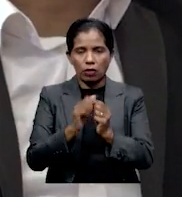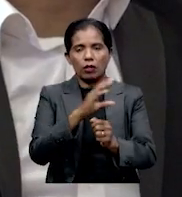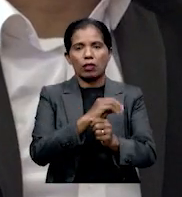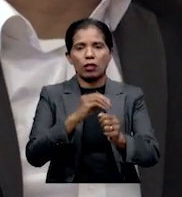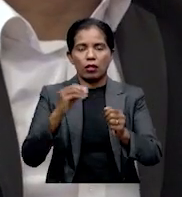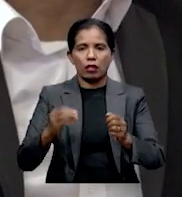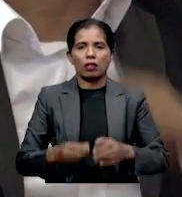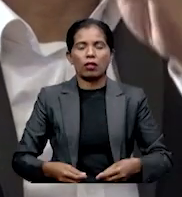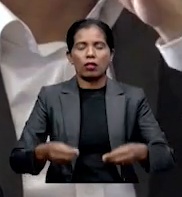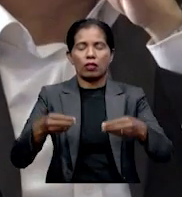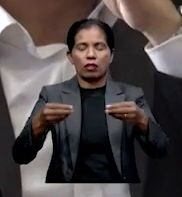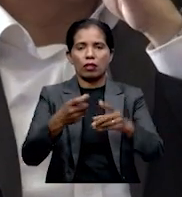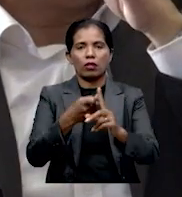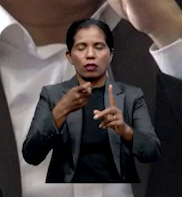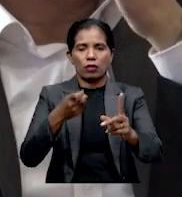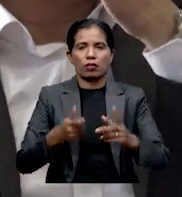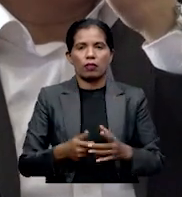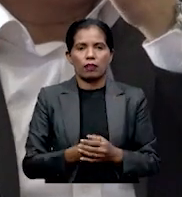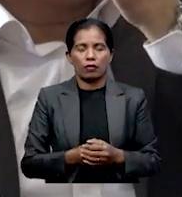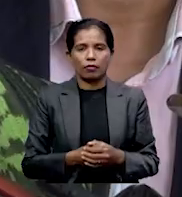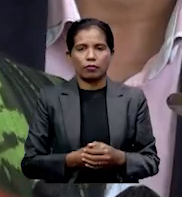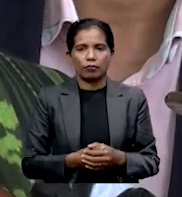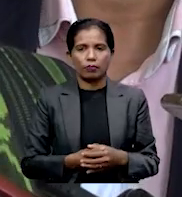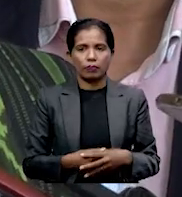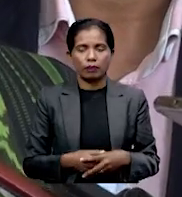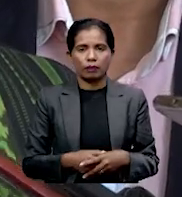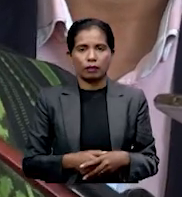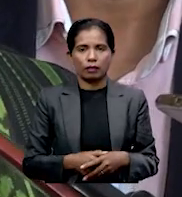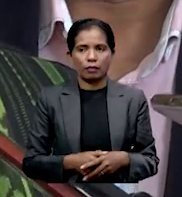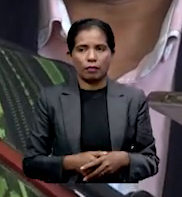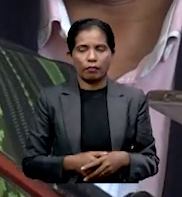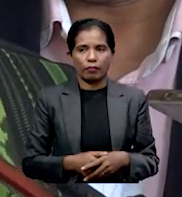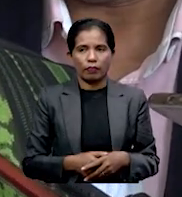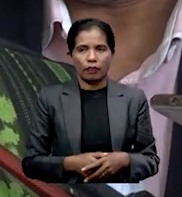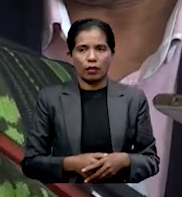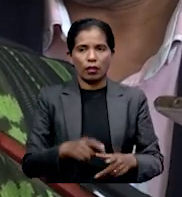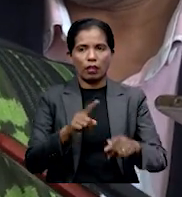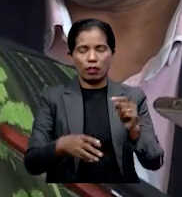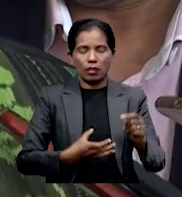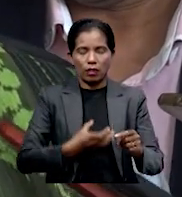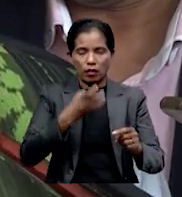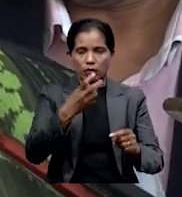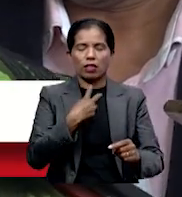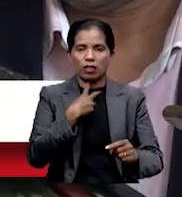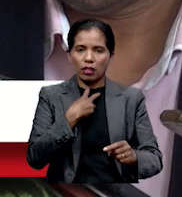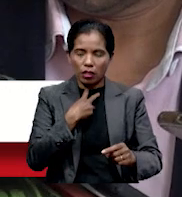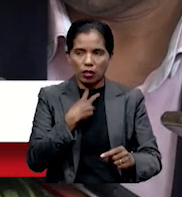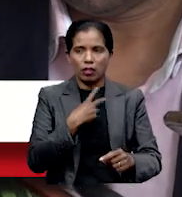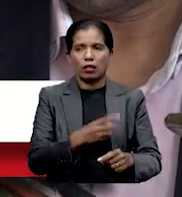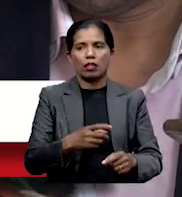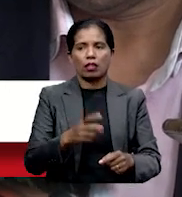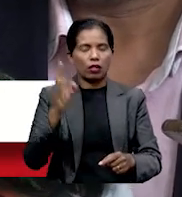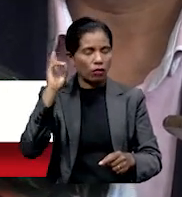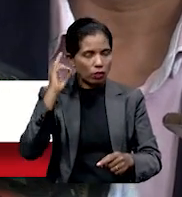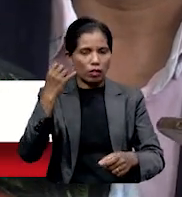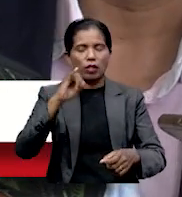sosial sira debe existe iha país ne rapid la liga hiru de mais estreas de mais quando lo analisia de